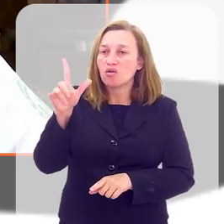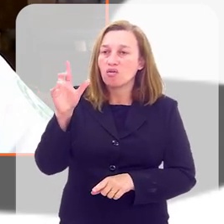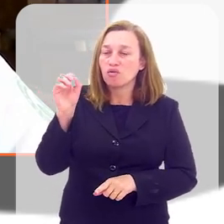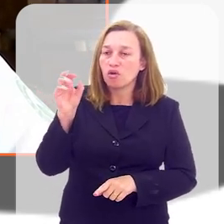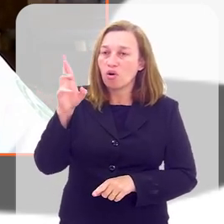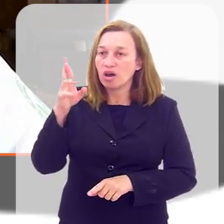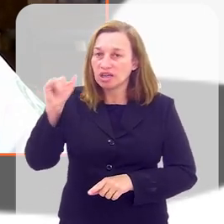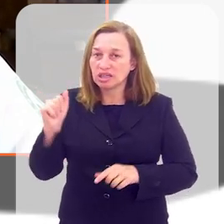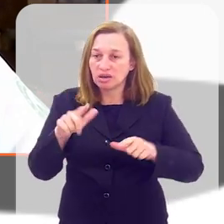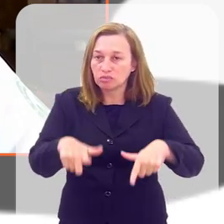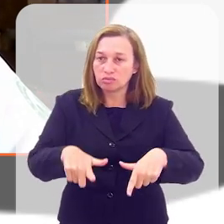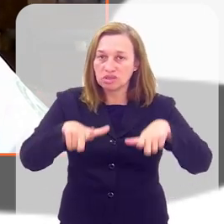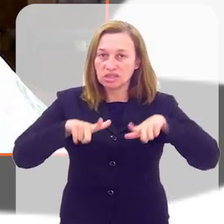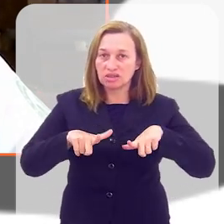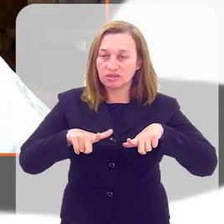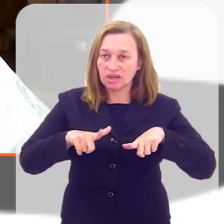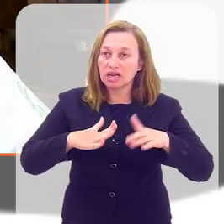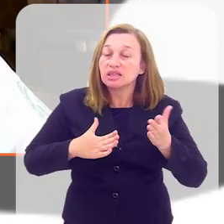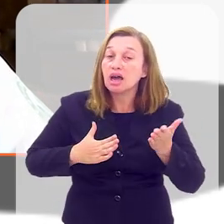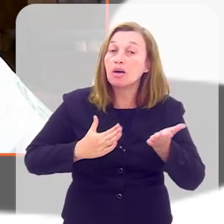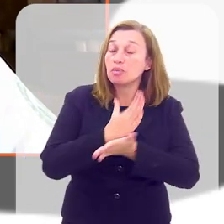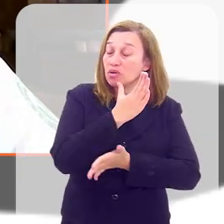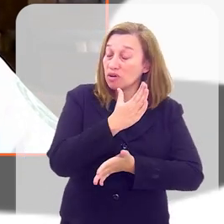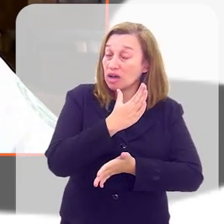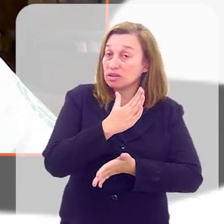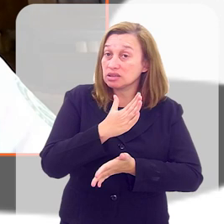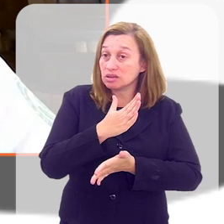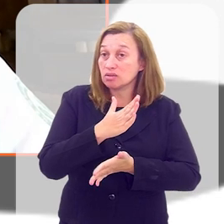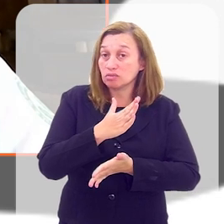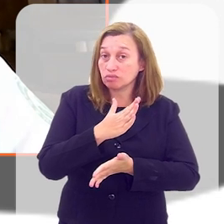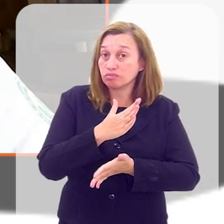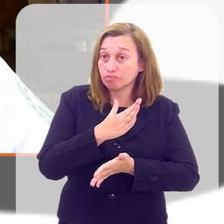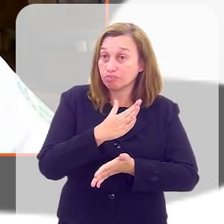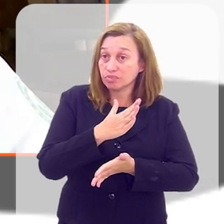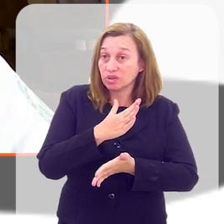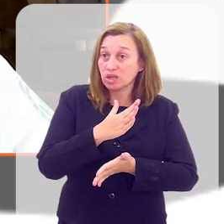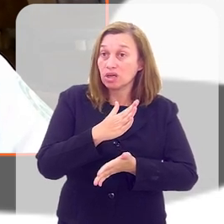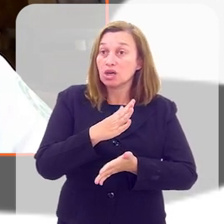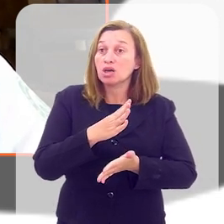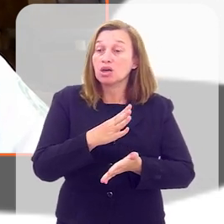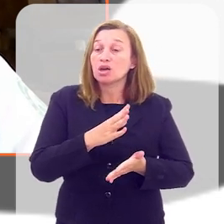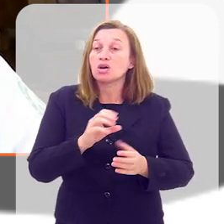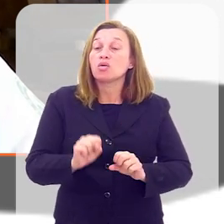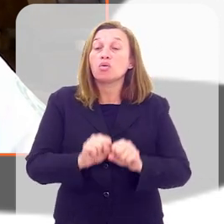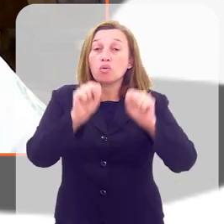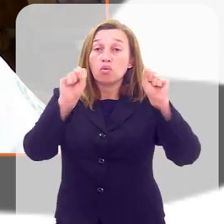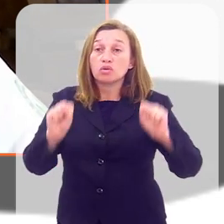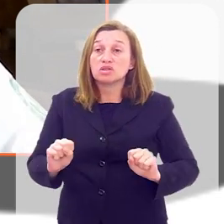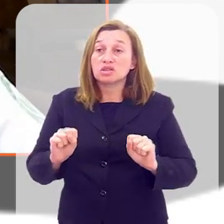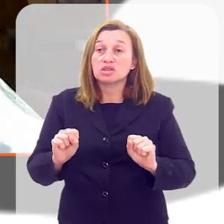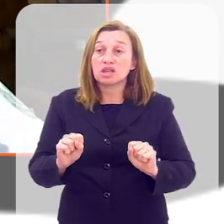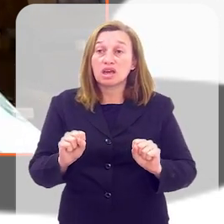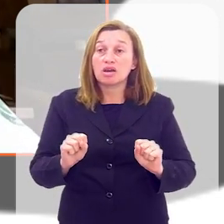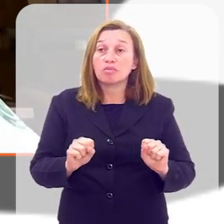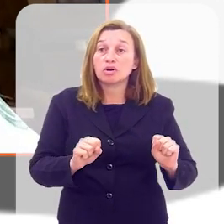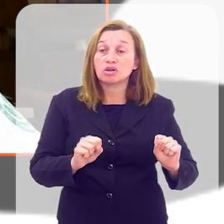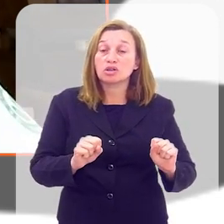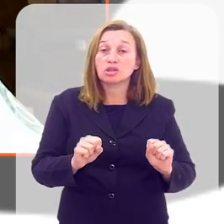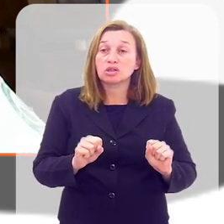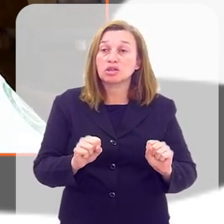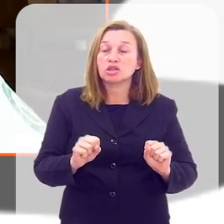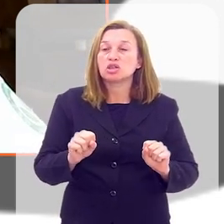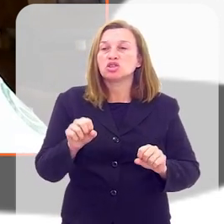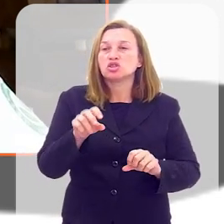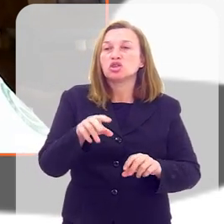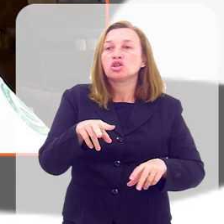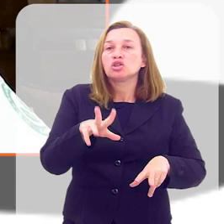de uma mdcout que é um certificado na verdade uma m date count que certificou o nosso sistema para uso em áreas